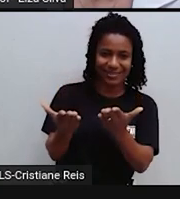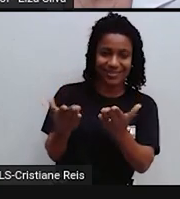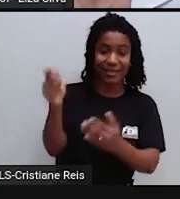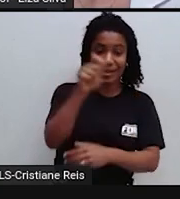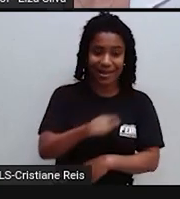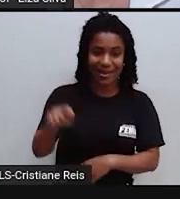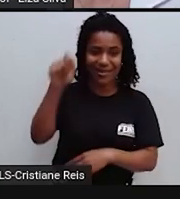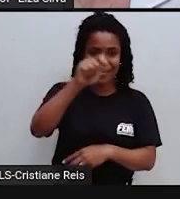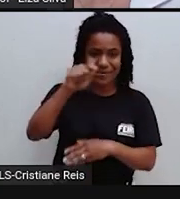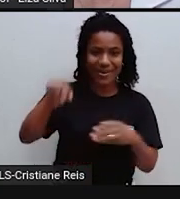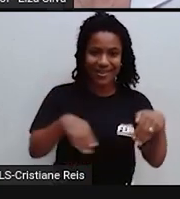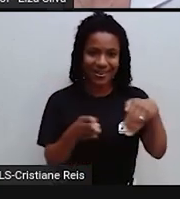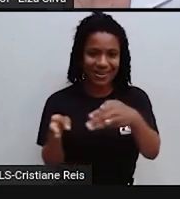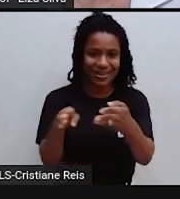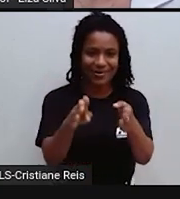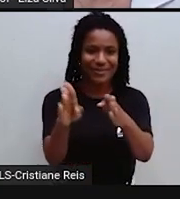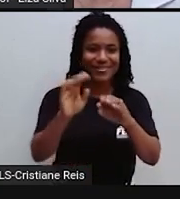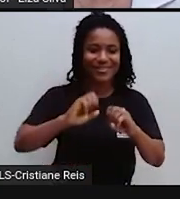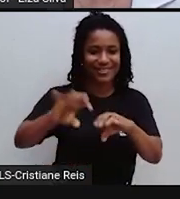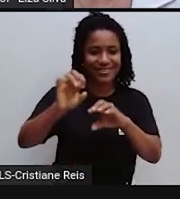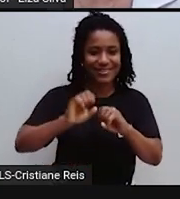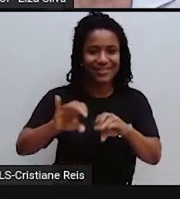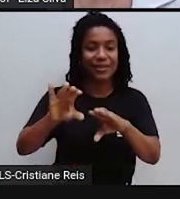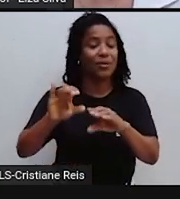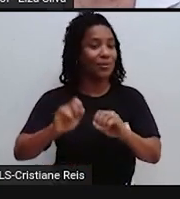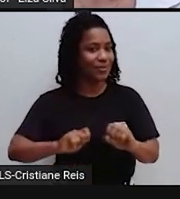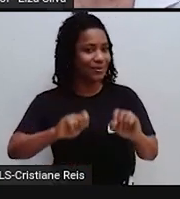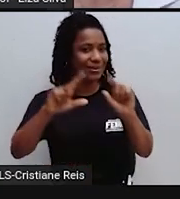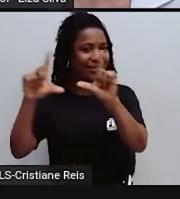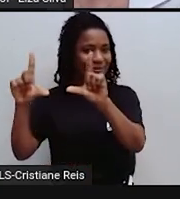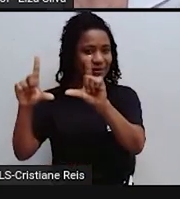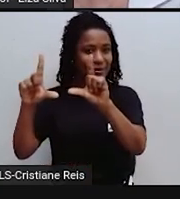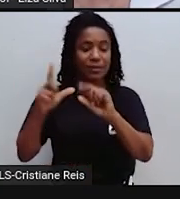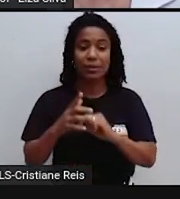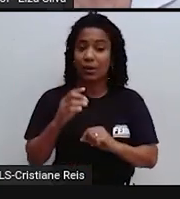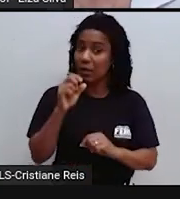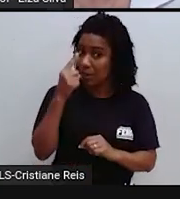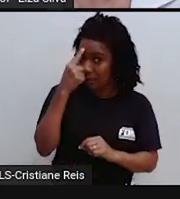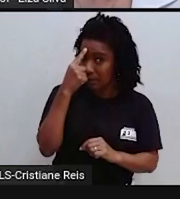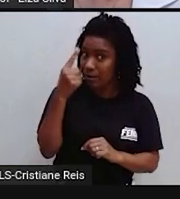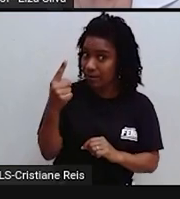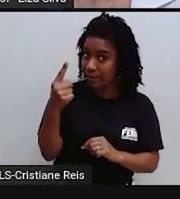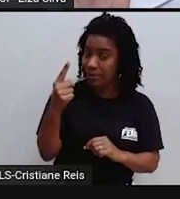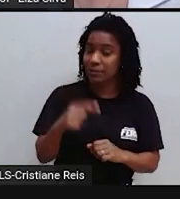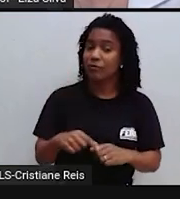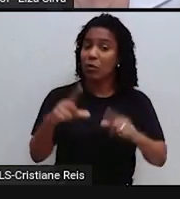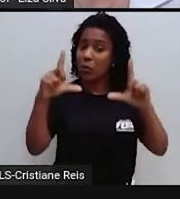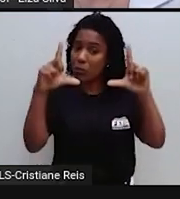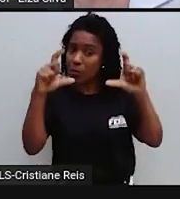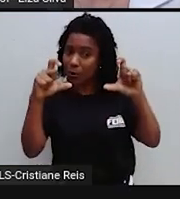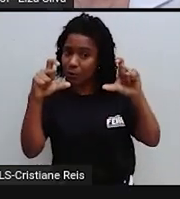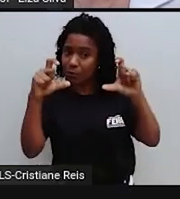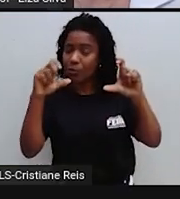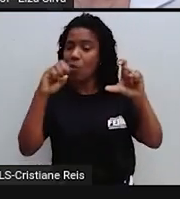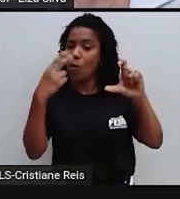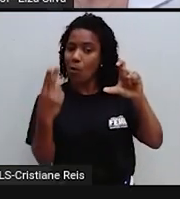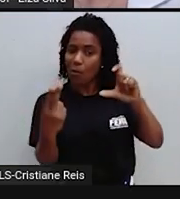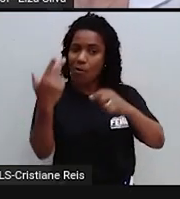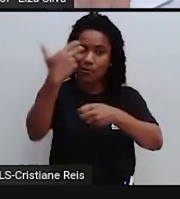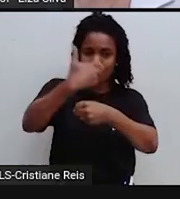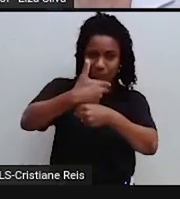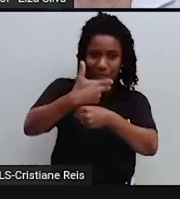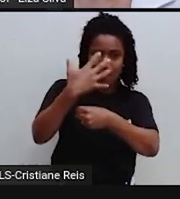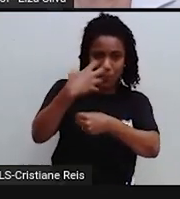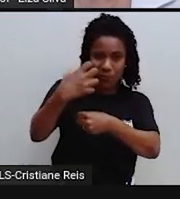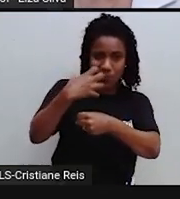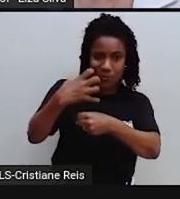@caminhosdaeducaçãotv. Lembrando que se você for mandar em forma de imagem ou vídeo, é importante colocar